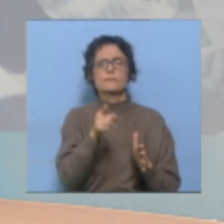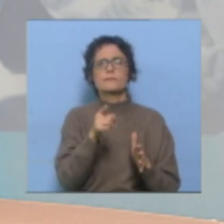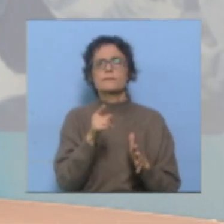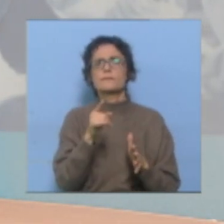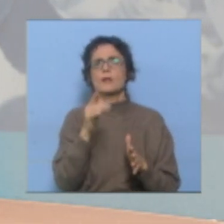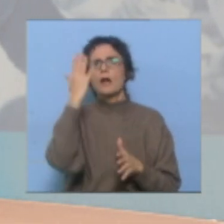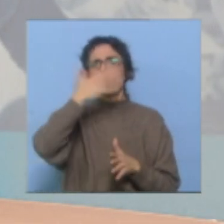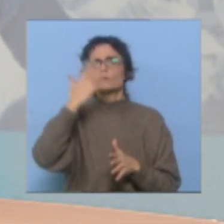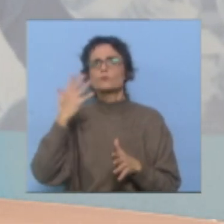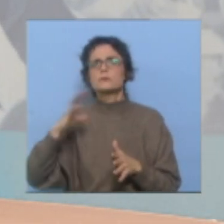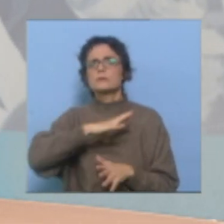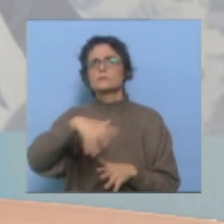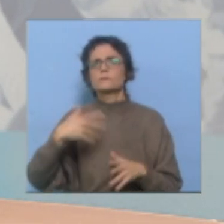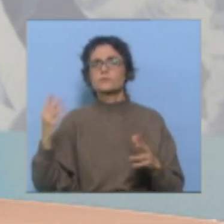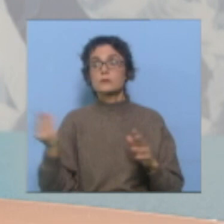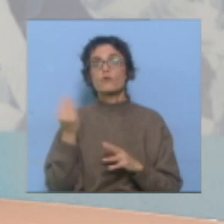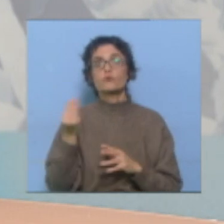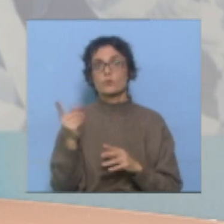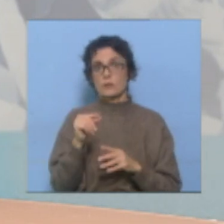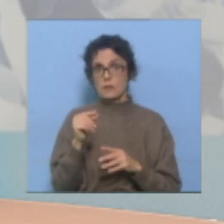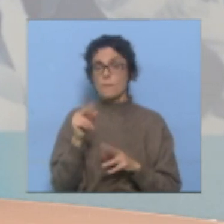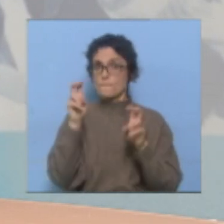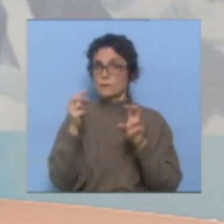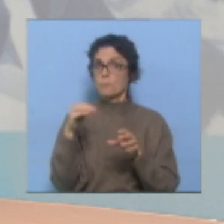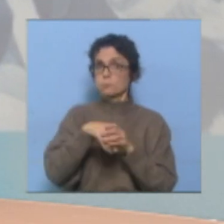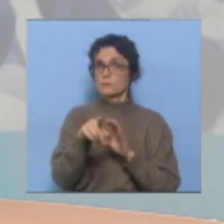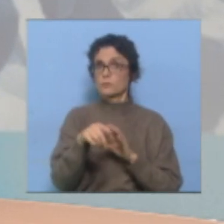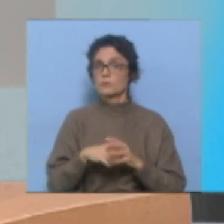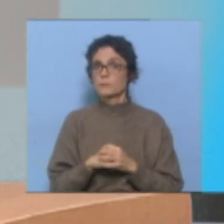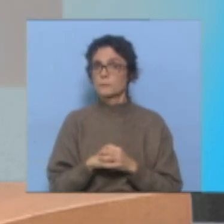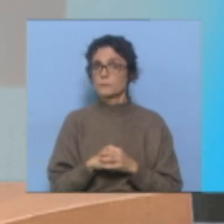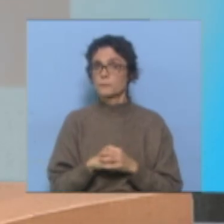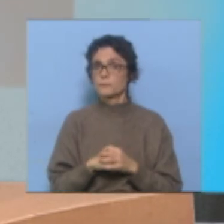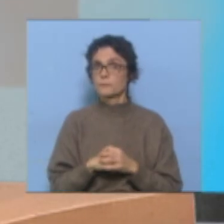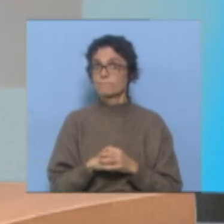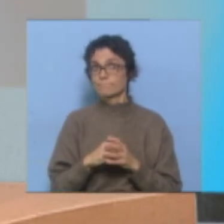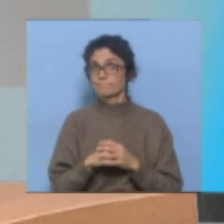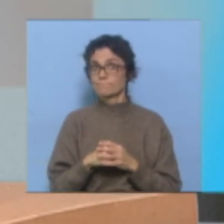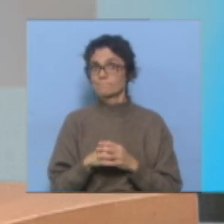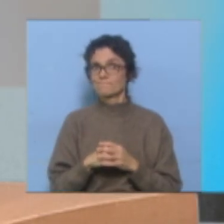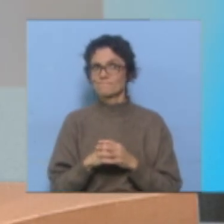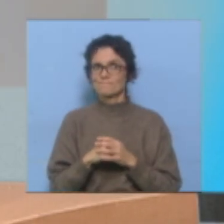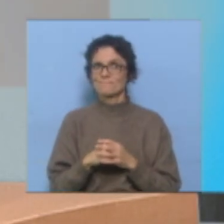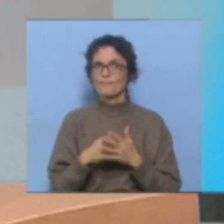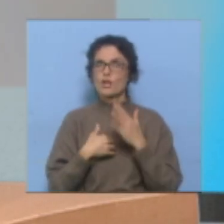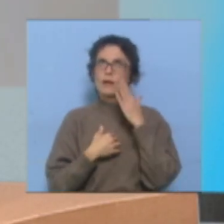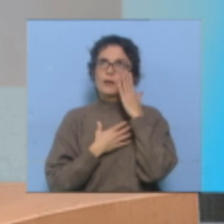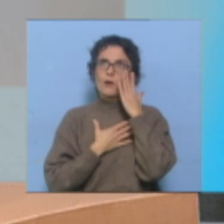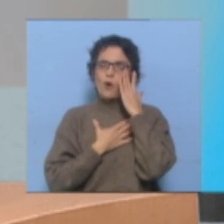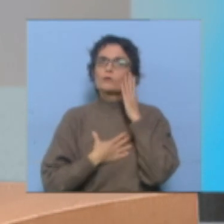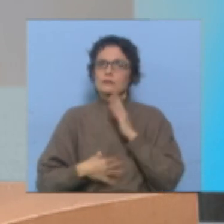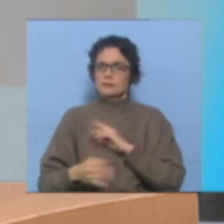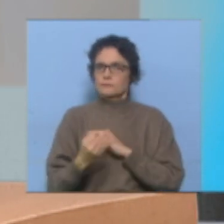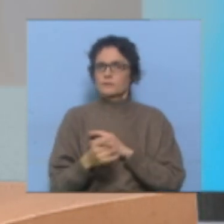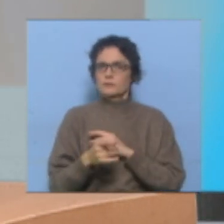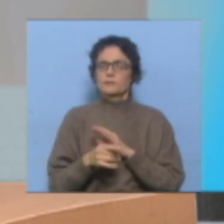incluirão também o tema das prisões? Tem essa expectativa? Bem, eu vou dizer um gosto que nós teríamos, que o Papa,